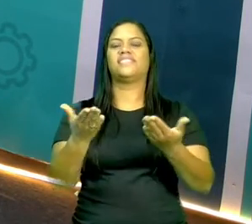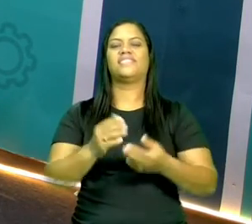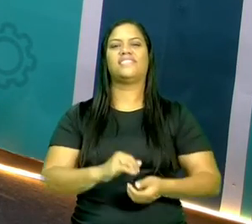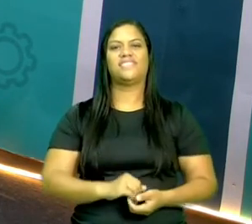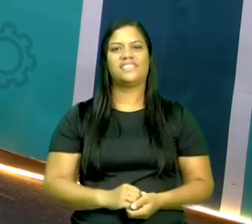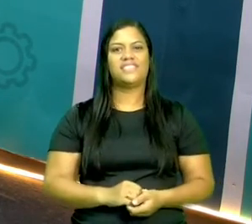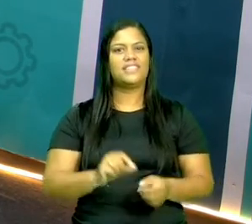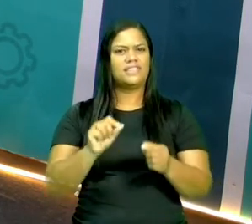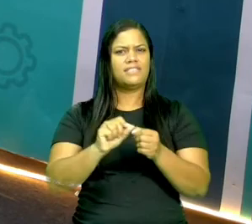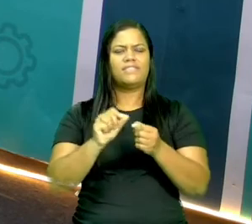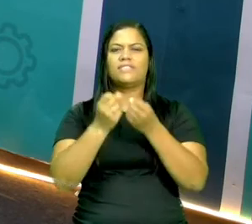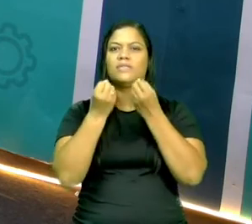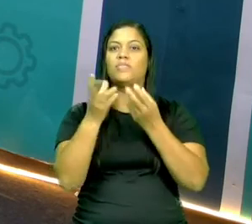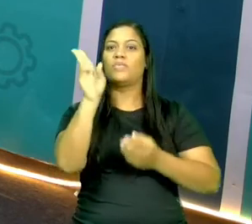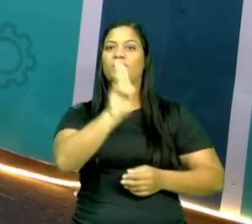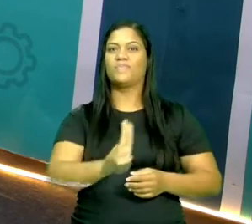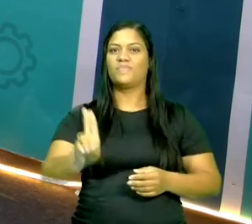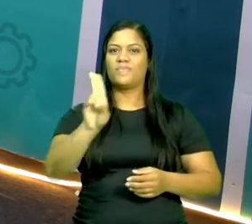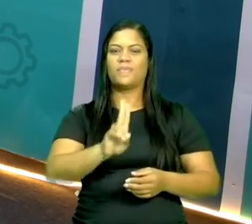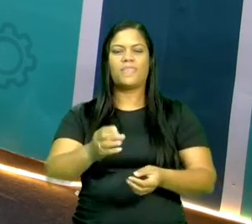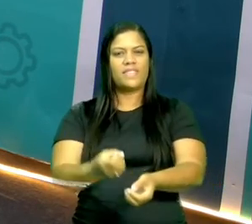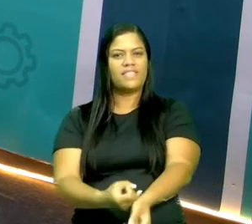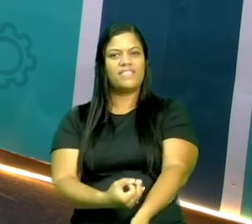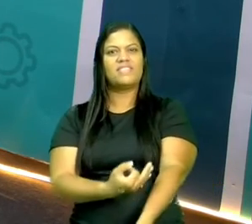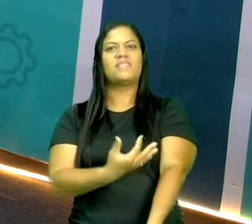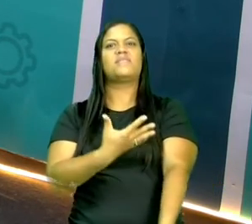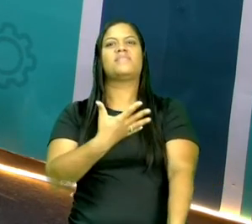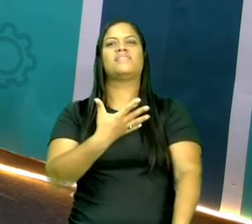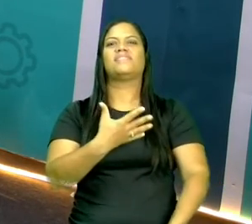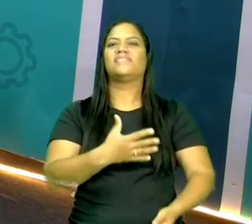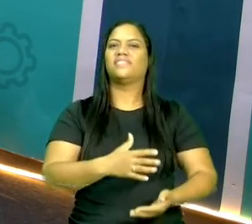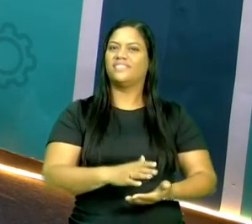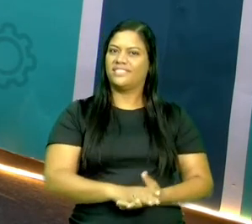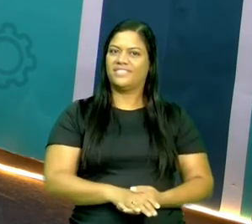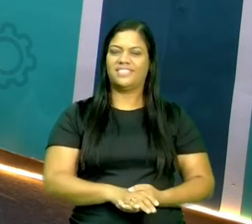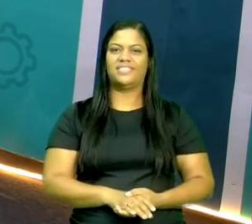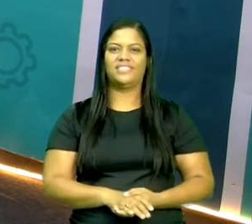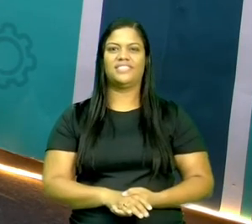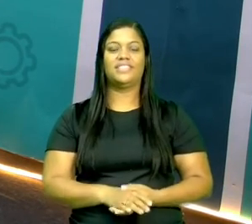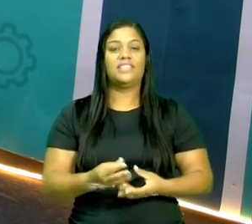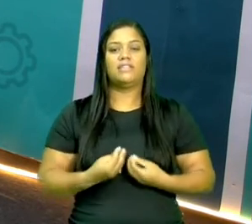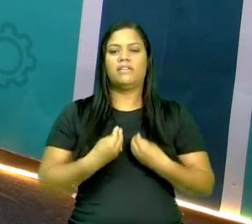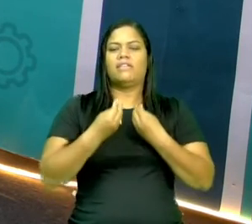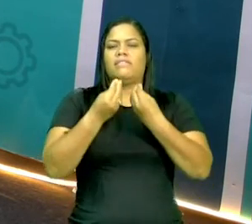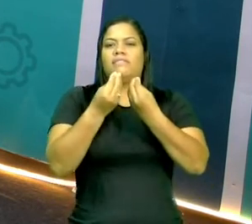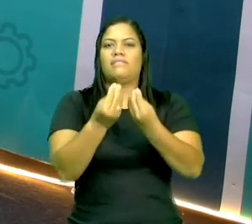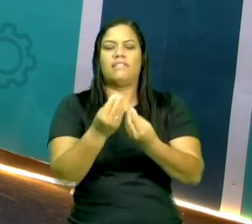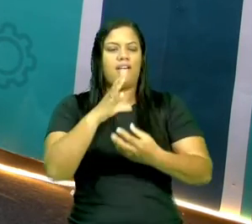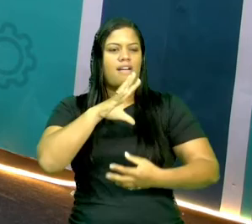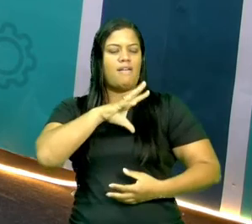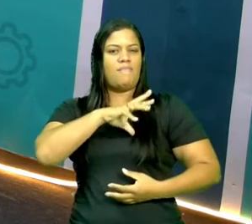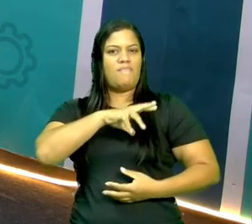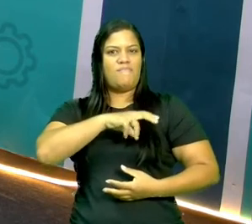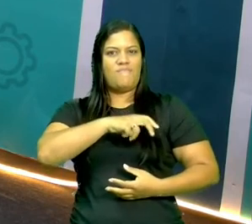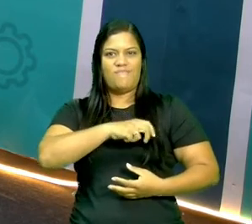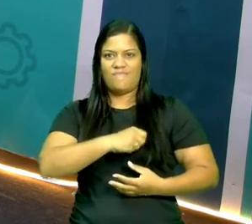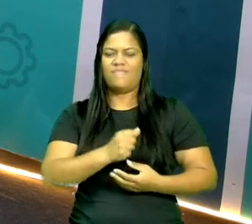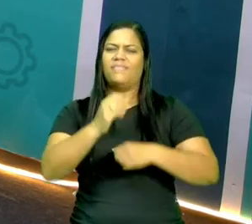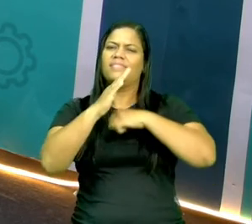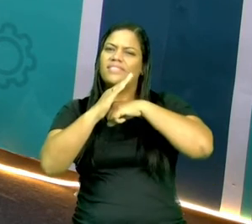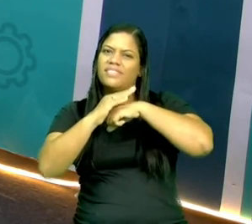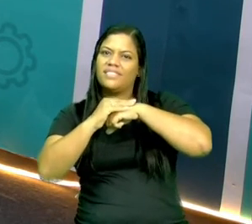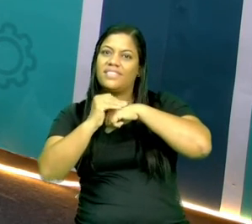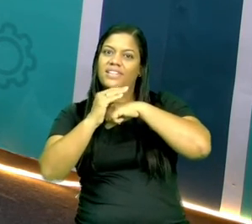vocês e façam bom uso dessas emoções, né? Deem muito amor, muito carinho. A ti espero